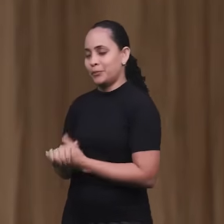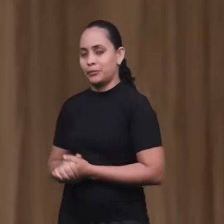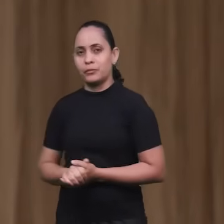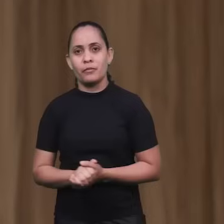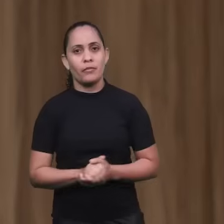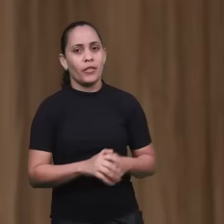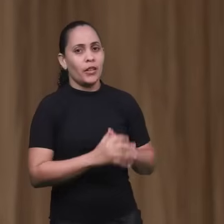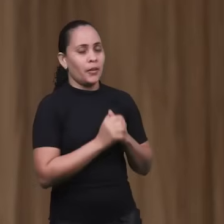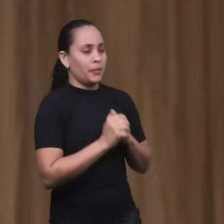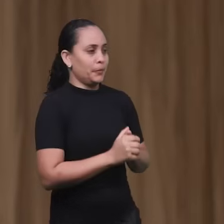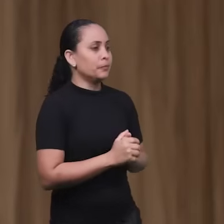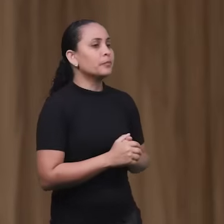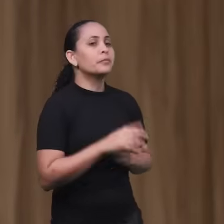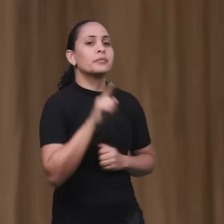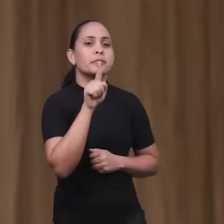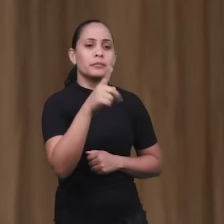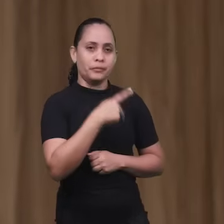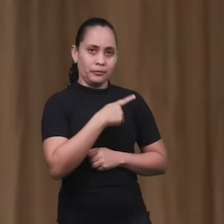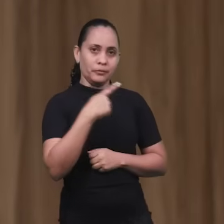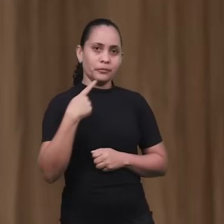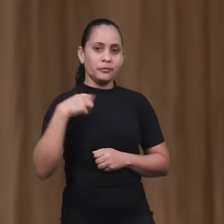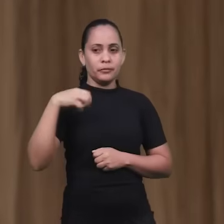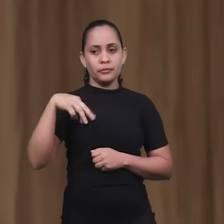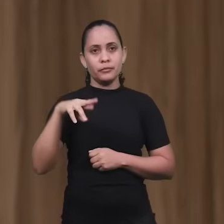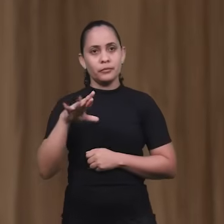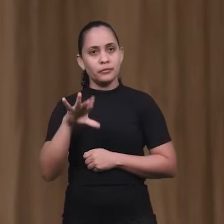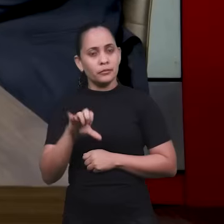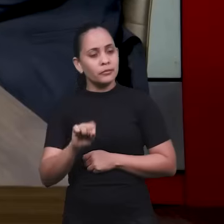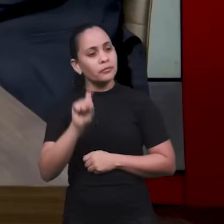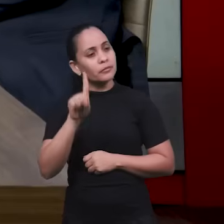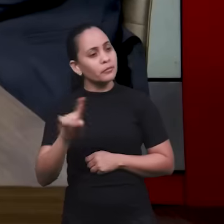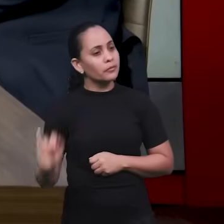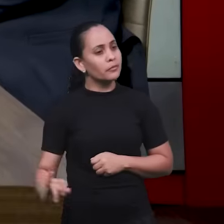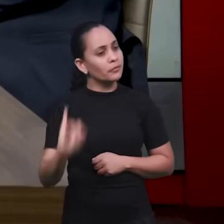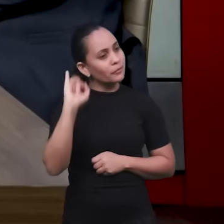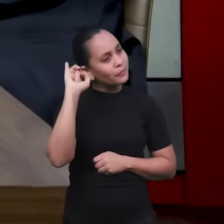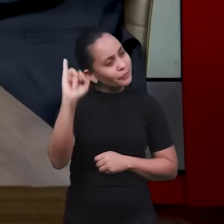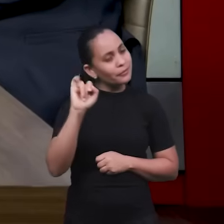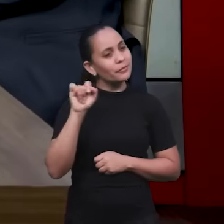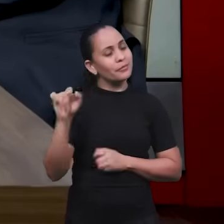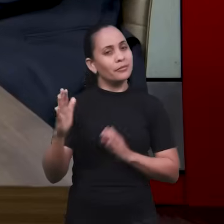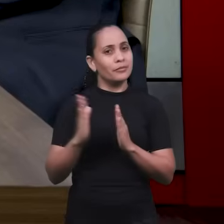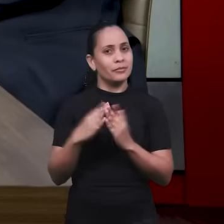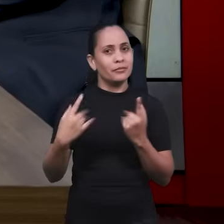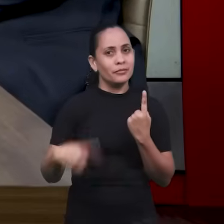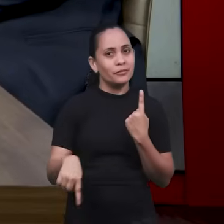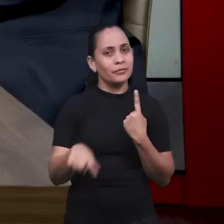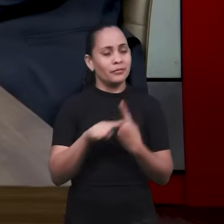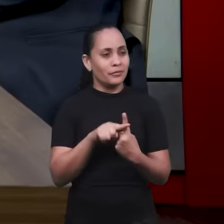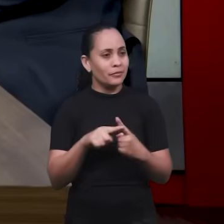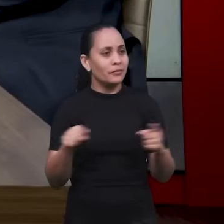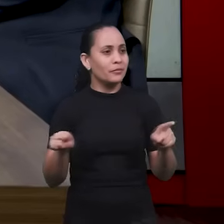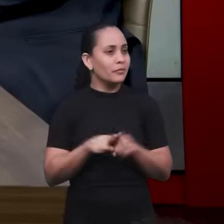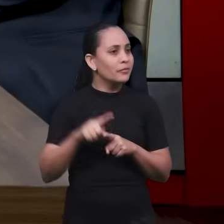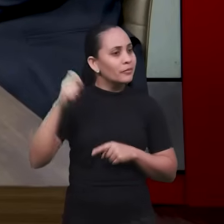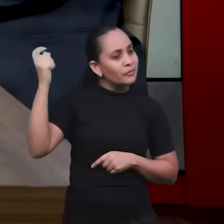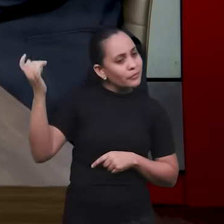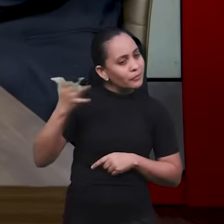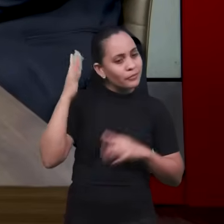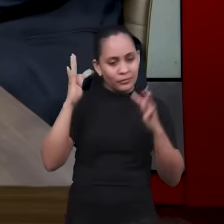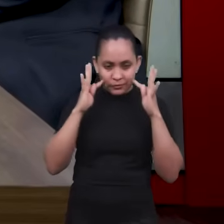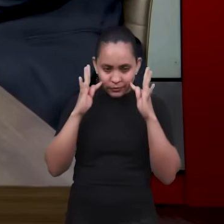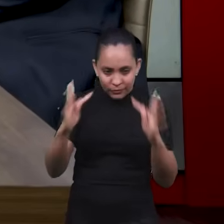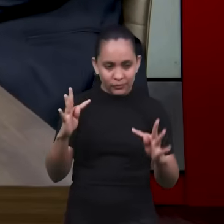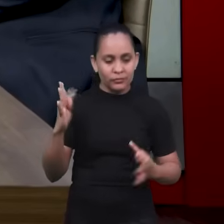é o seu Salvador e Senhor. Pastor Giuliano. Amém. Pastor Marcos, vamos comentar um pouquinho,